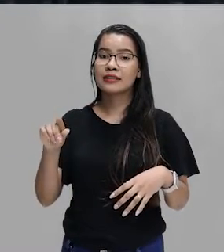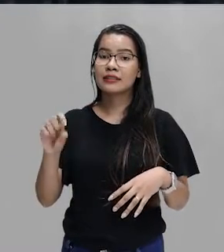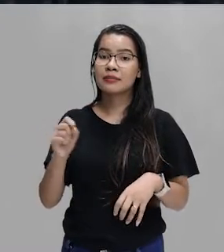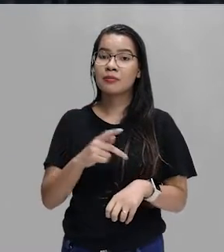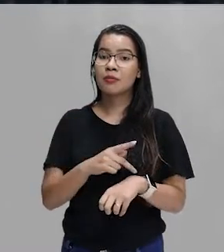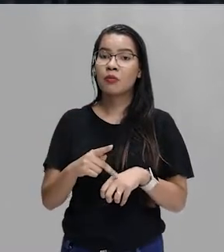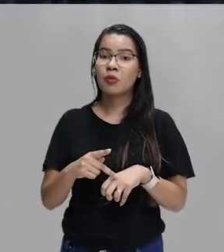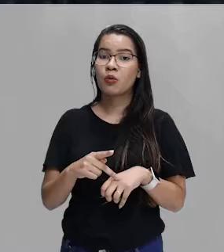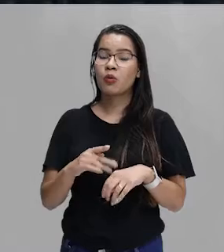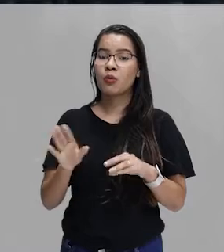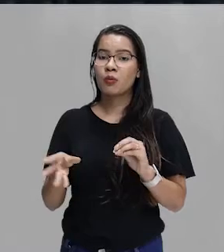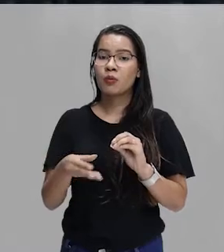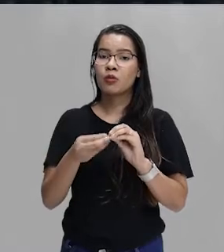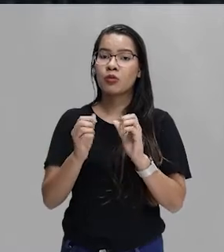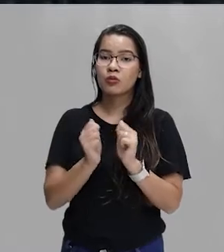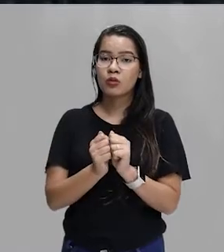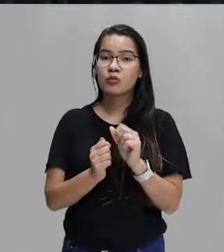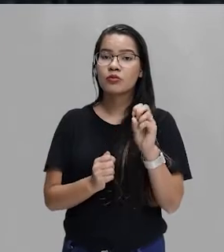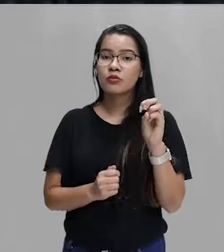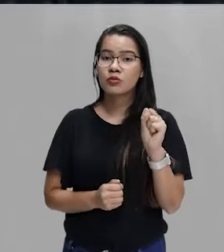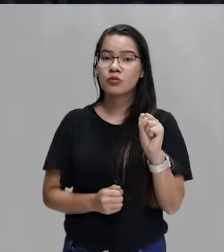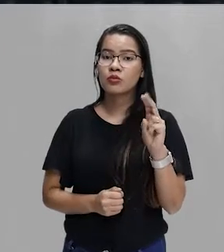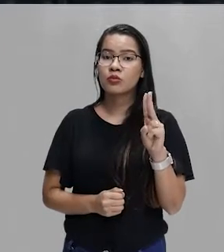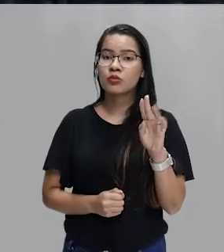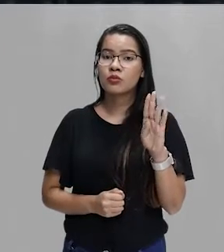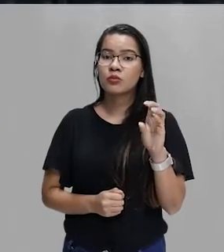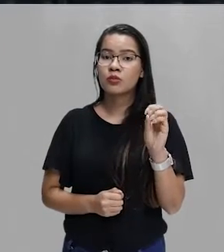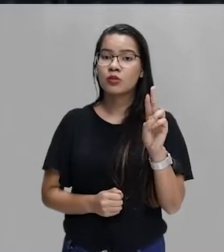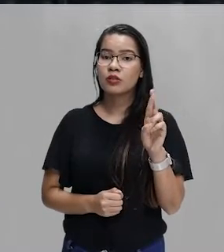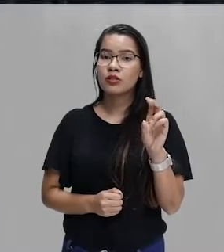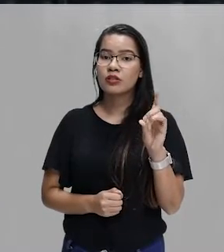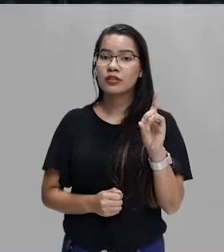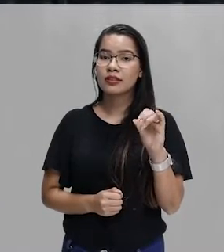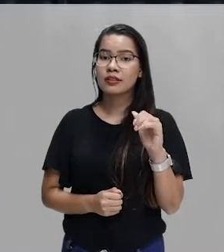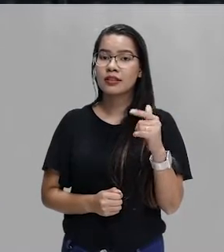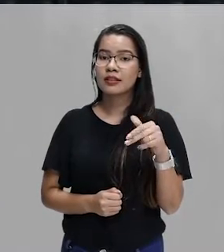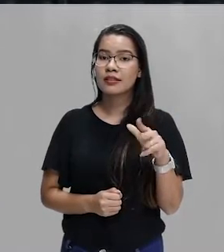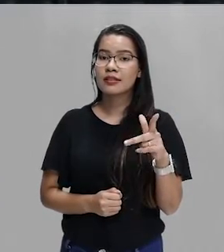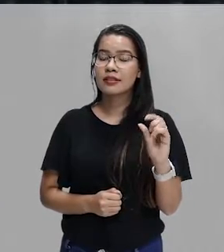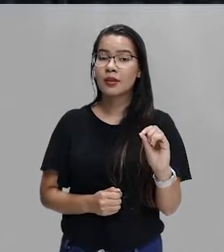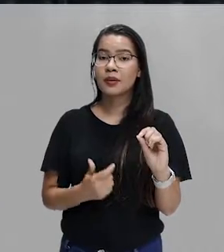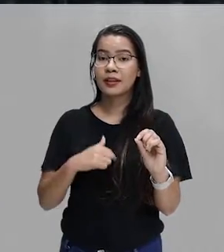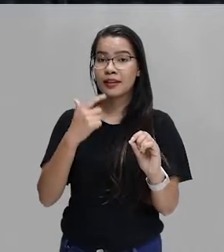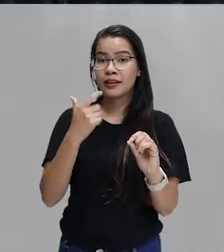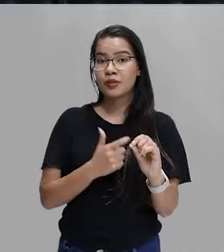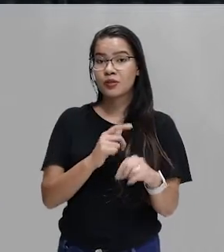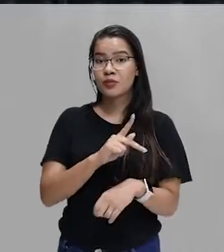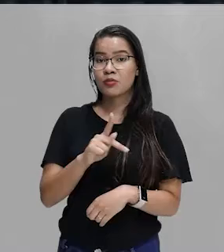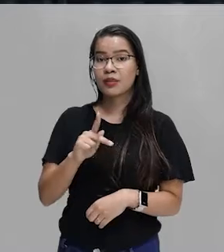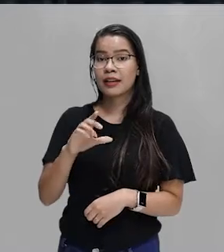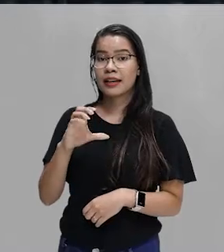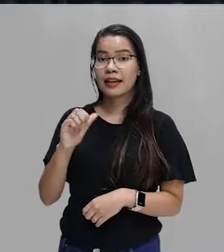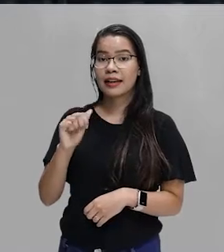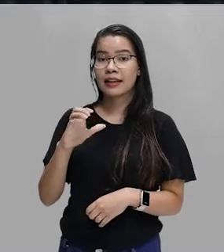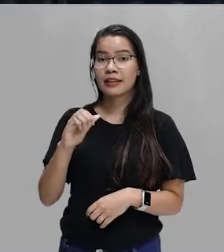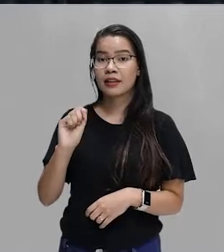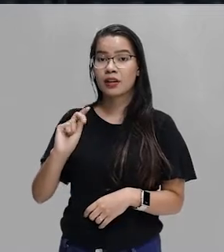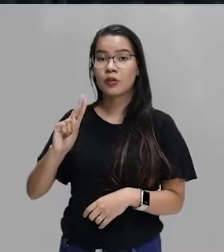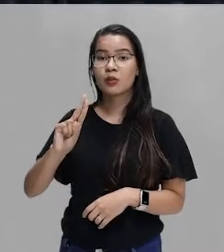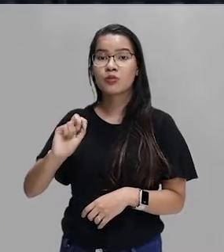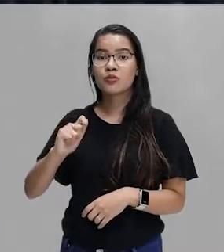eu, do programa Fique em Casa Aprendendo, Cacau Sotero, a sua professora de língua portuguesa, estou aqui para